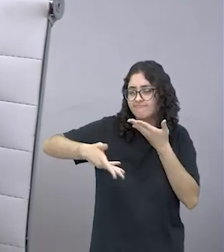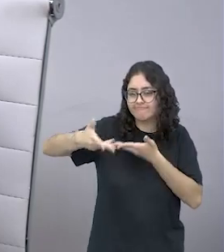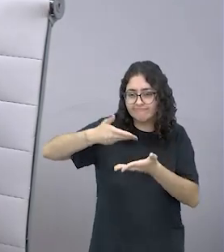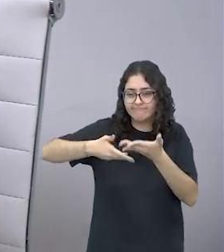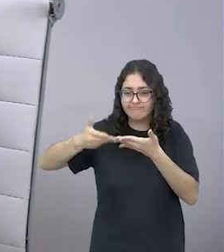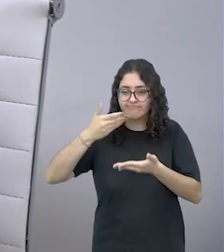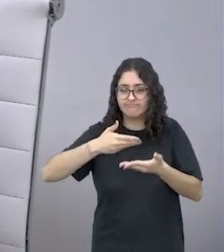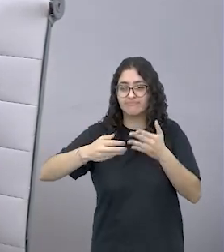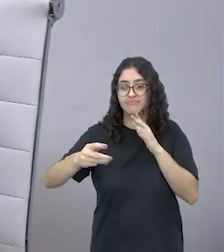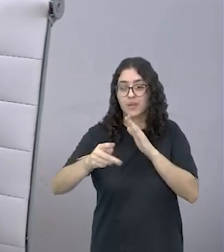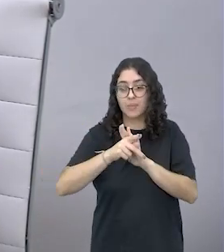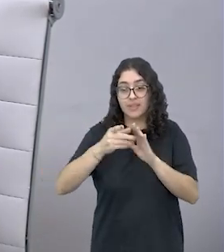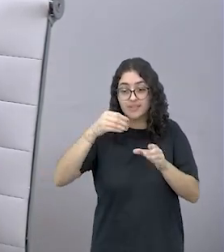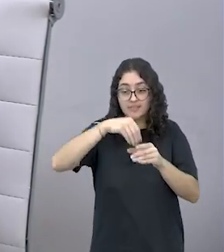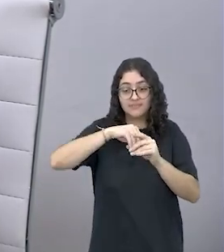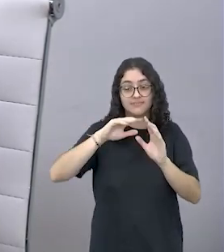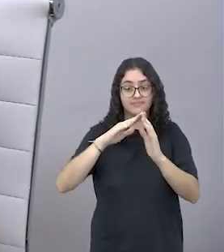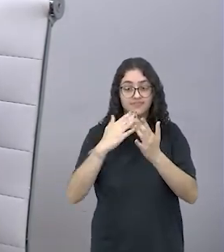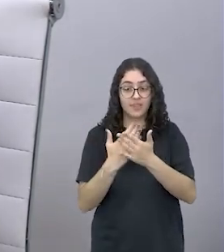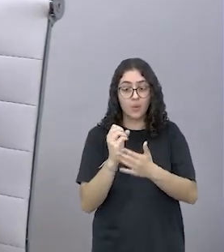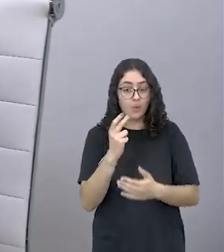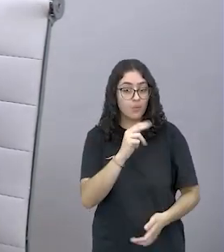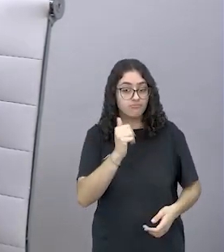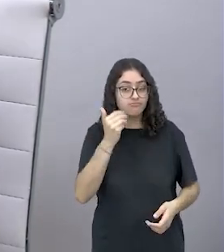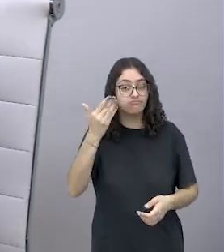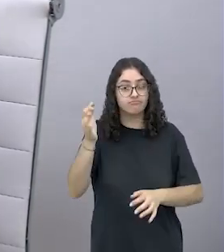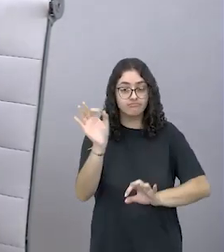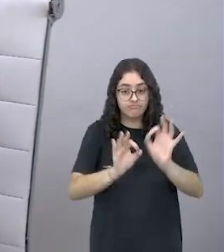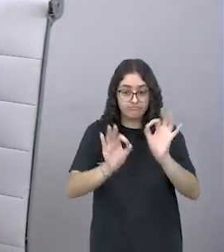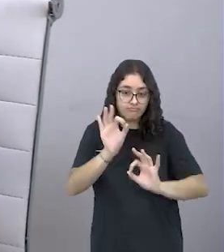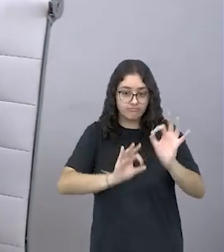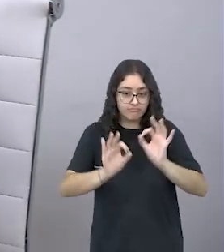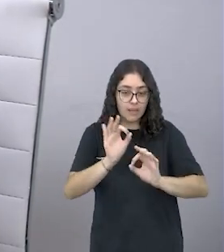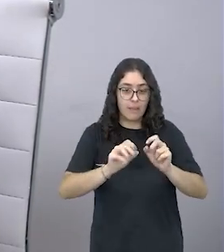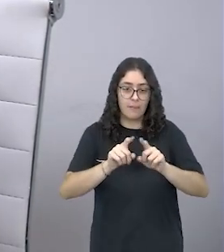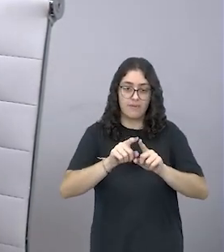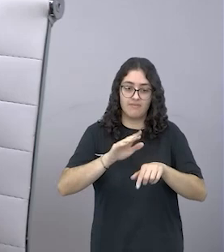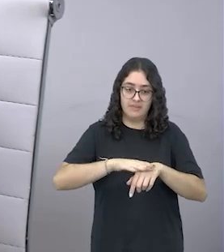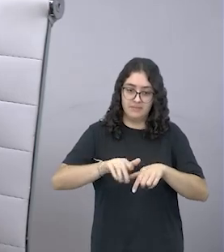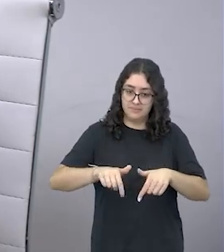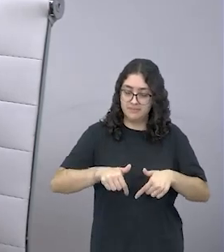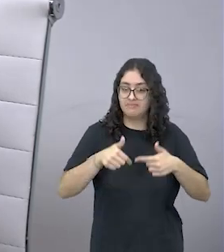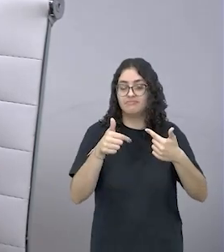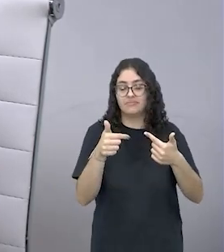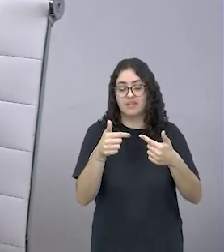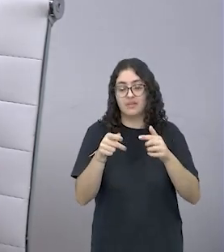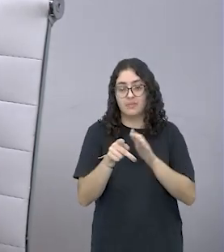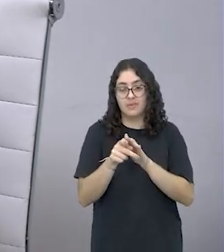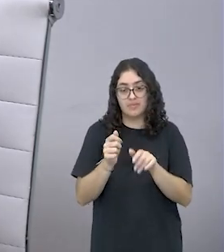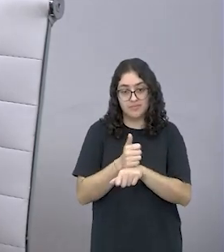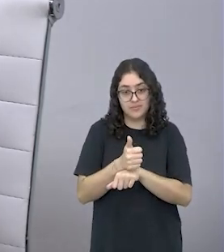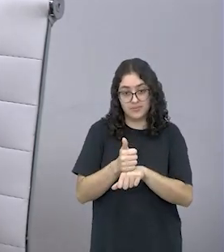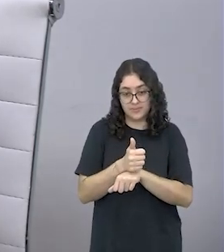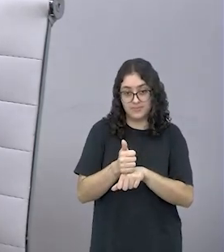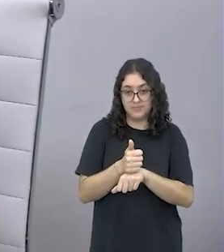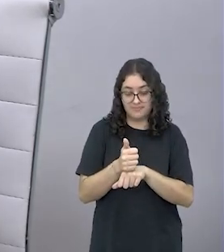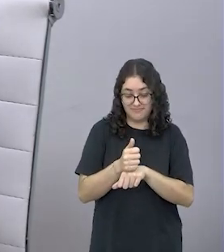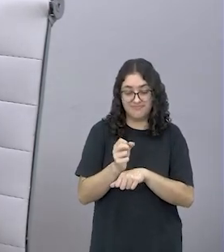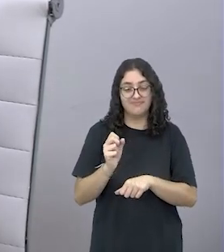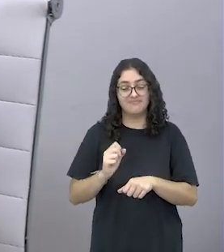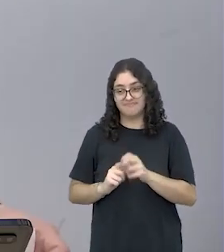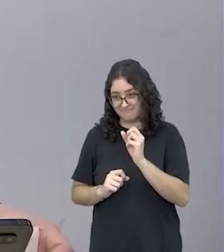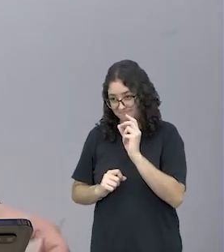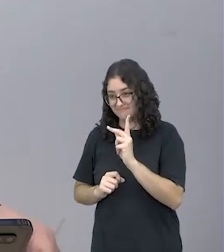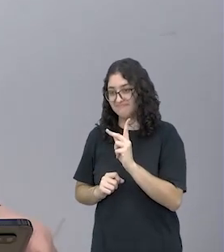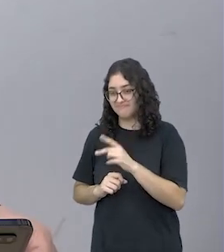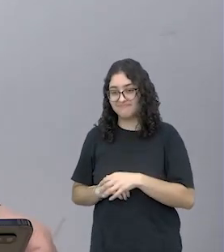quando estamos dentro de sala de aula, fora dela, planejando e executando nossa profissionalidade. Ok,